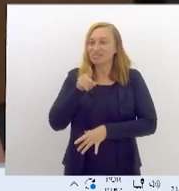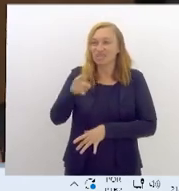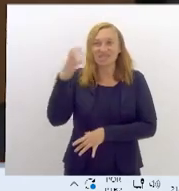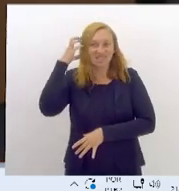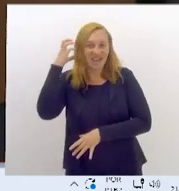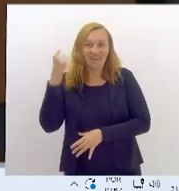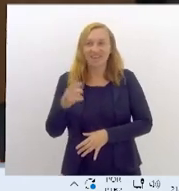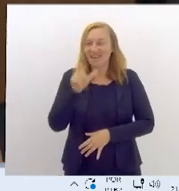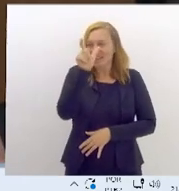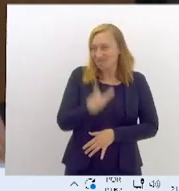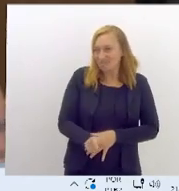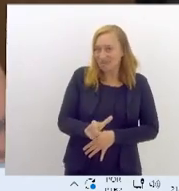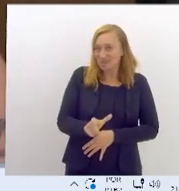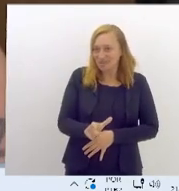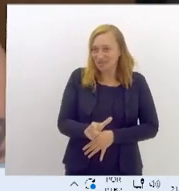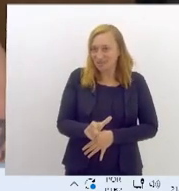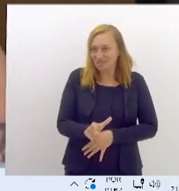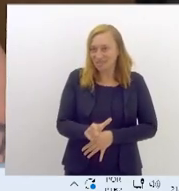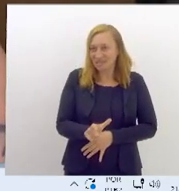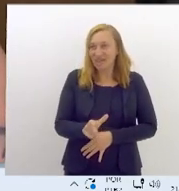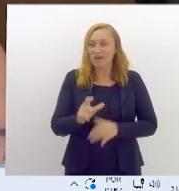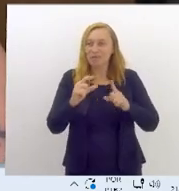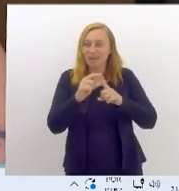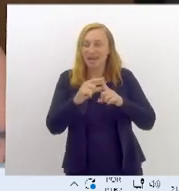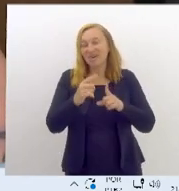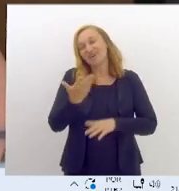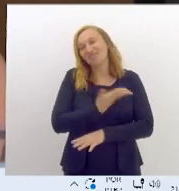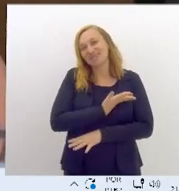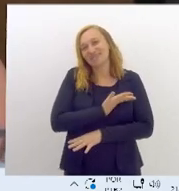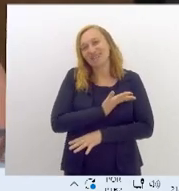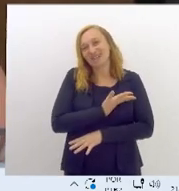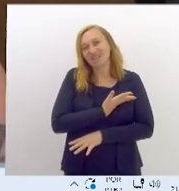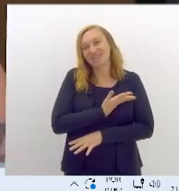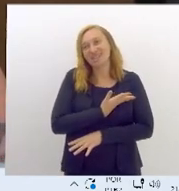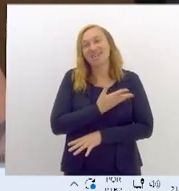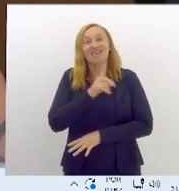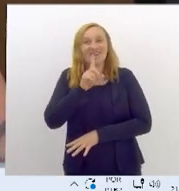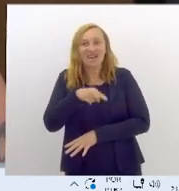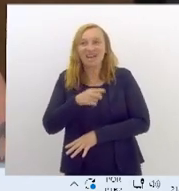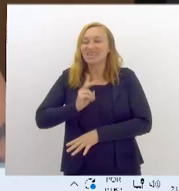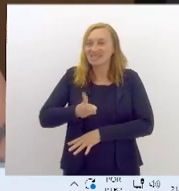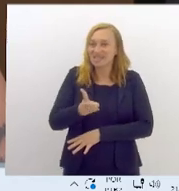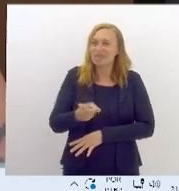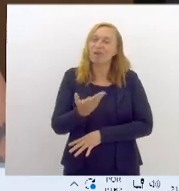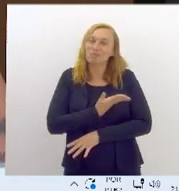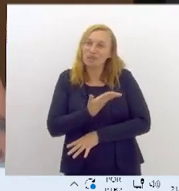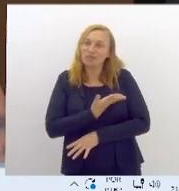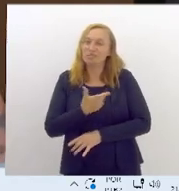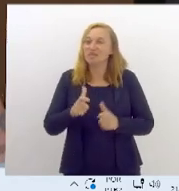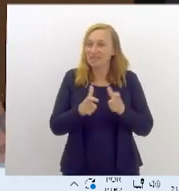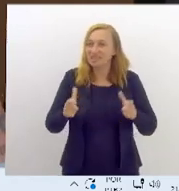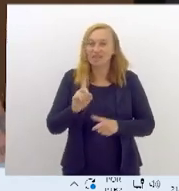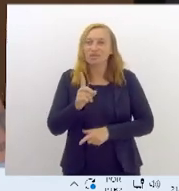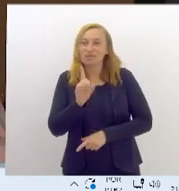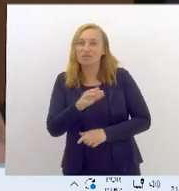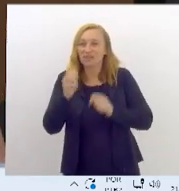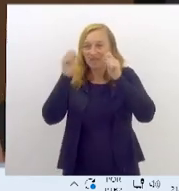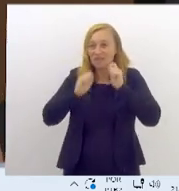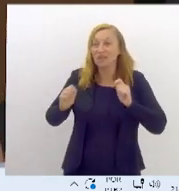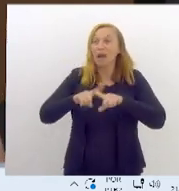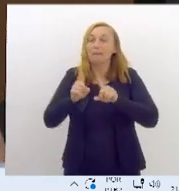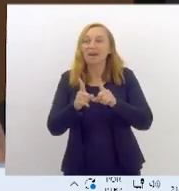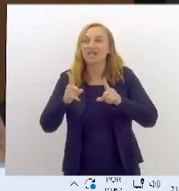Ele é a personificação da palavra amizade ele foi e sempre será um grande amigo não só da assessoria